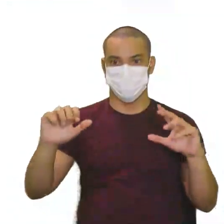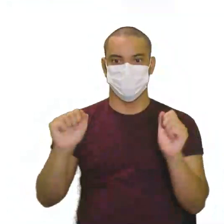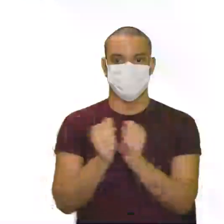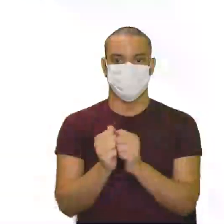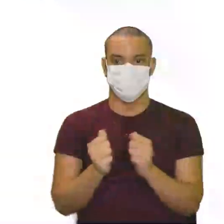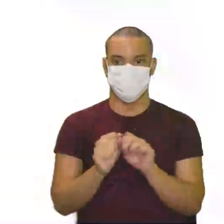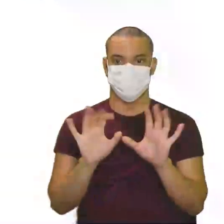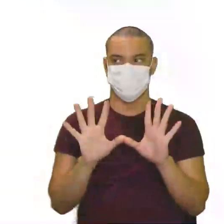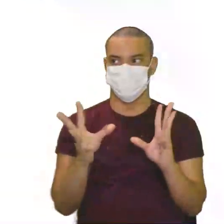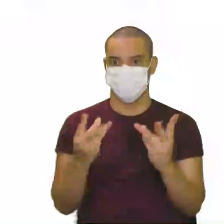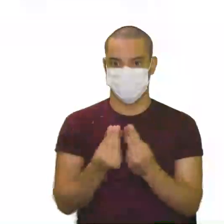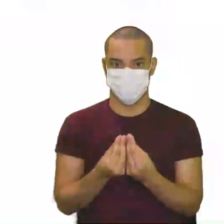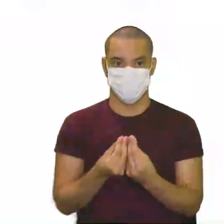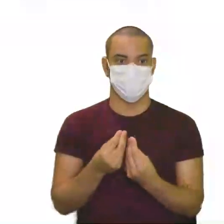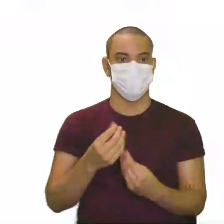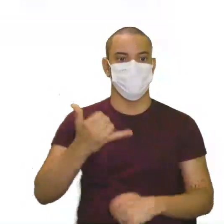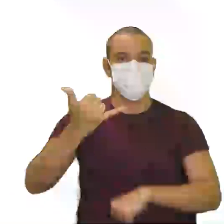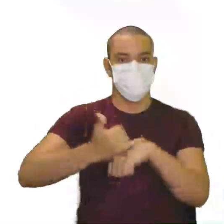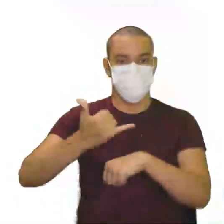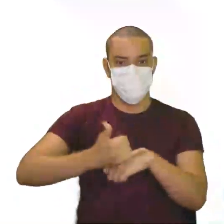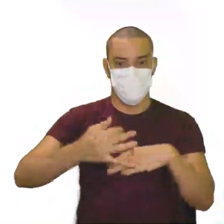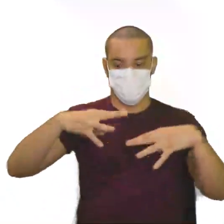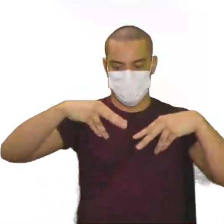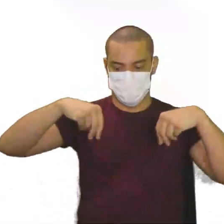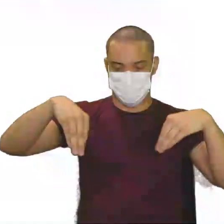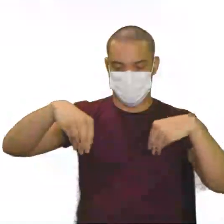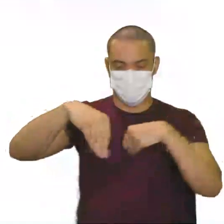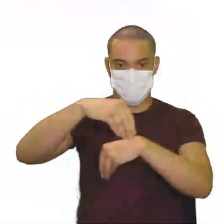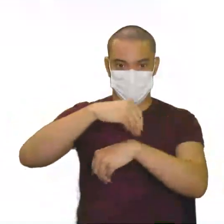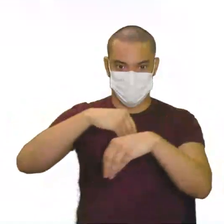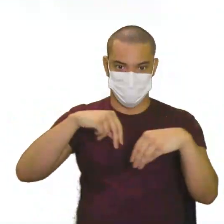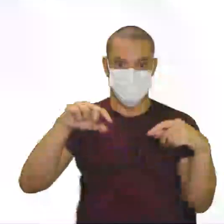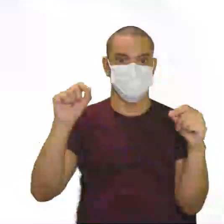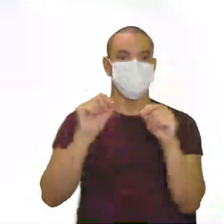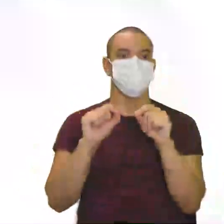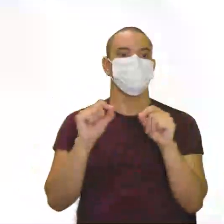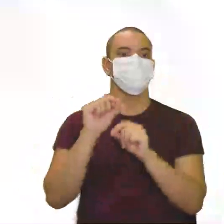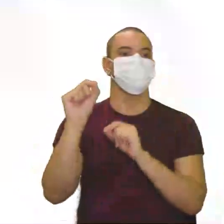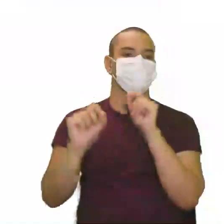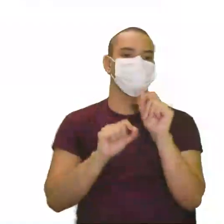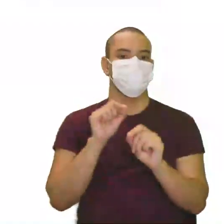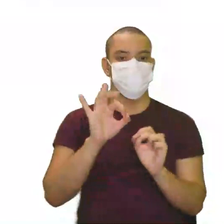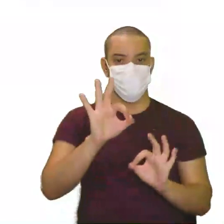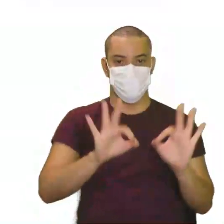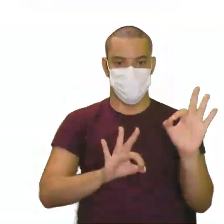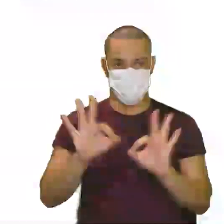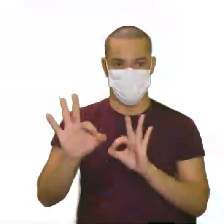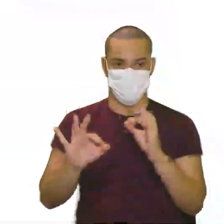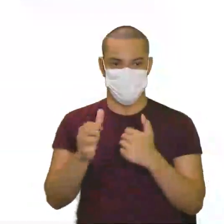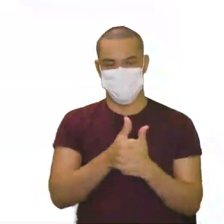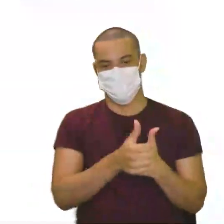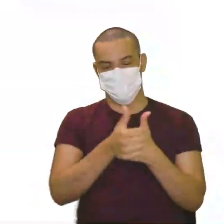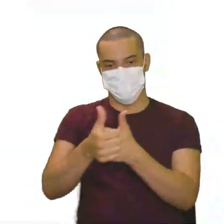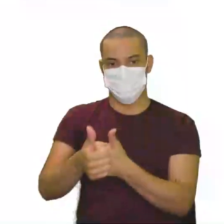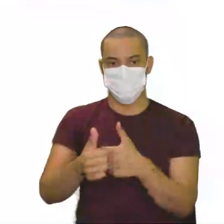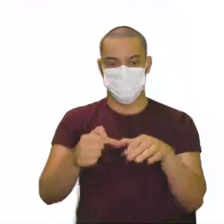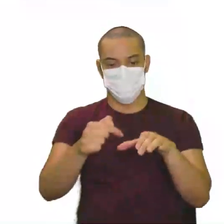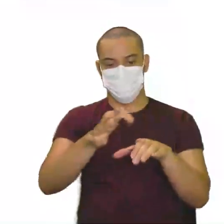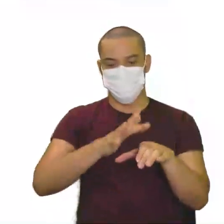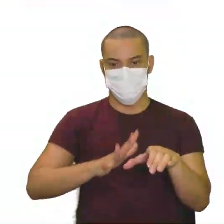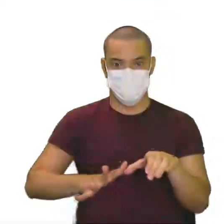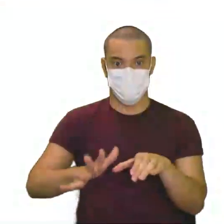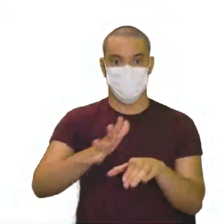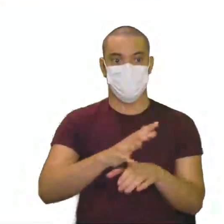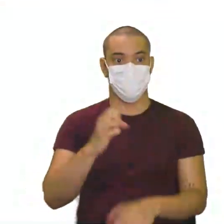com partículas de limalha de Ferro fazendo com que elas se Aline segundo o seu campo magnético